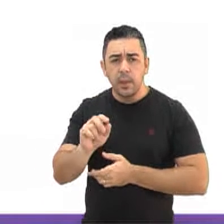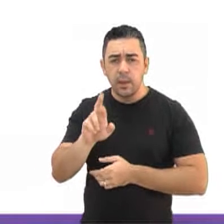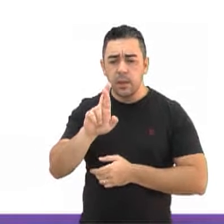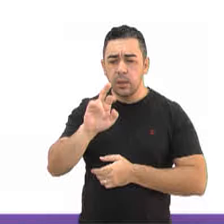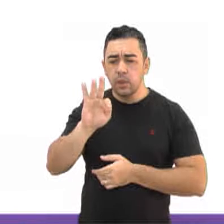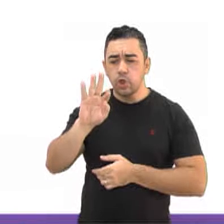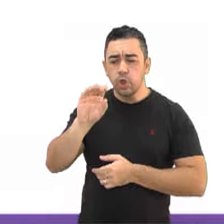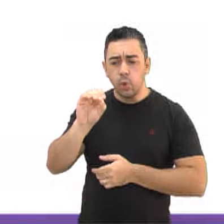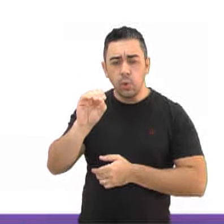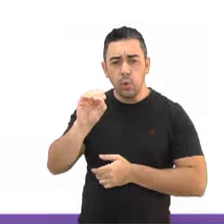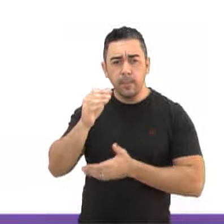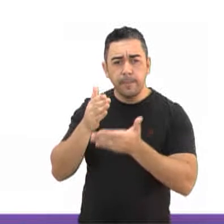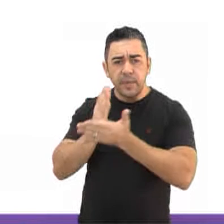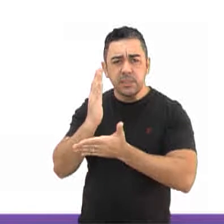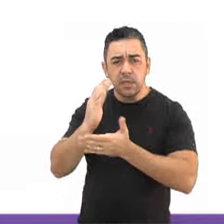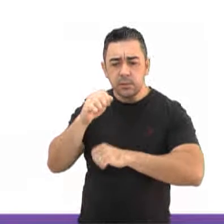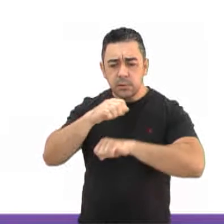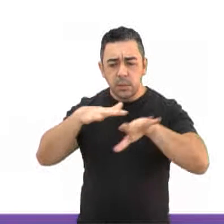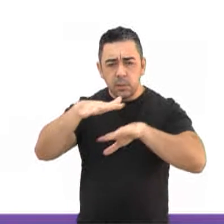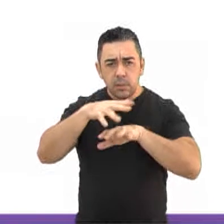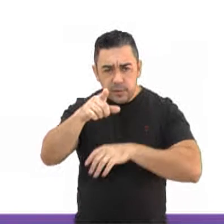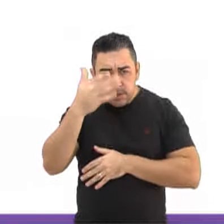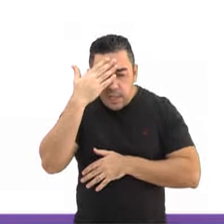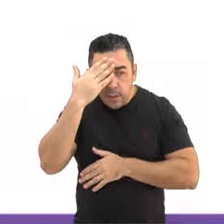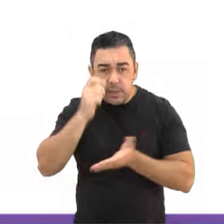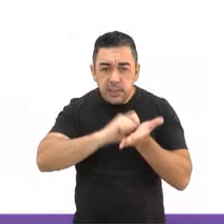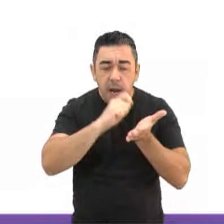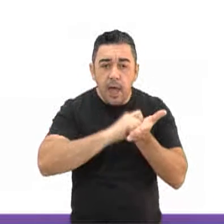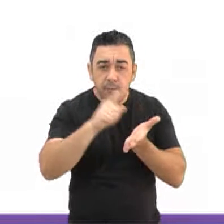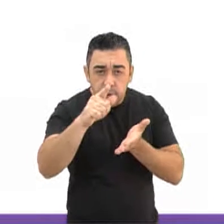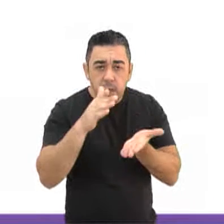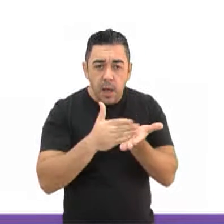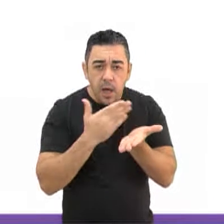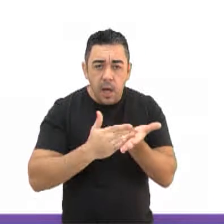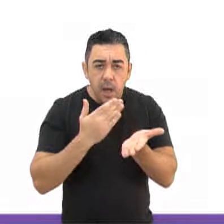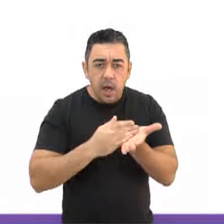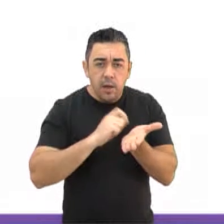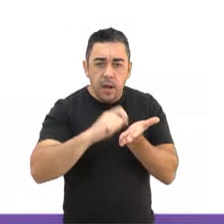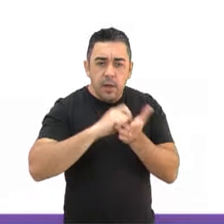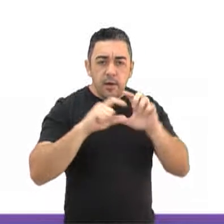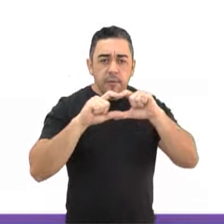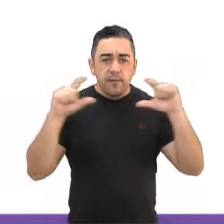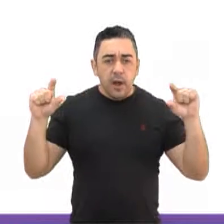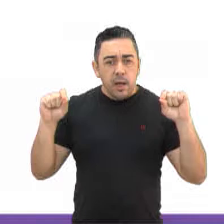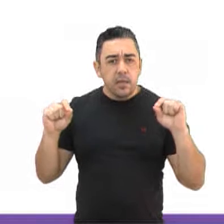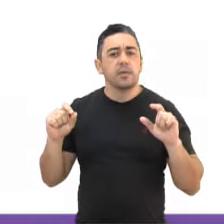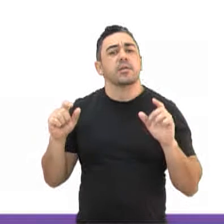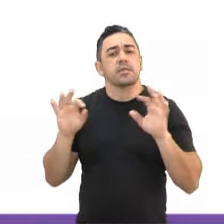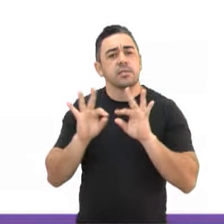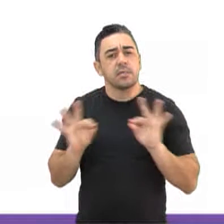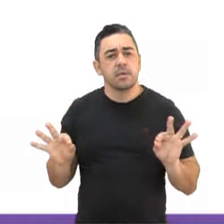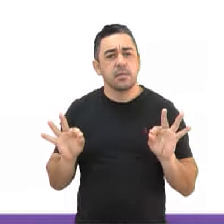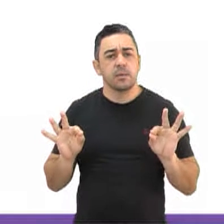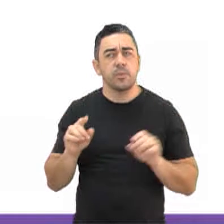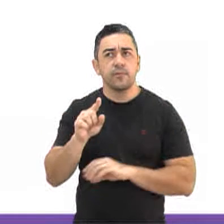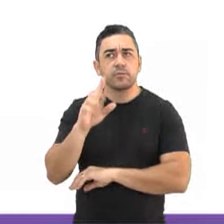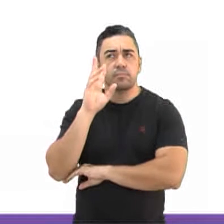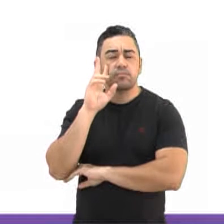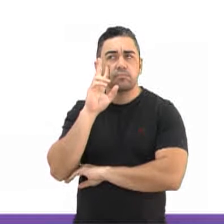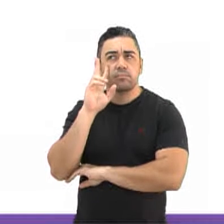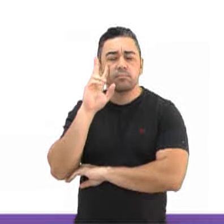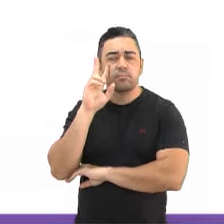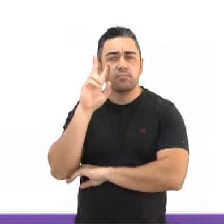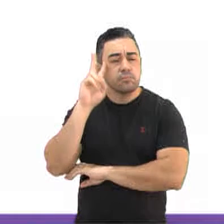rito de passagem? Você sabe? Tenta escrever aí no teu caderno uma frase simples para ir forçando teu